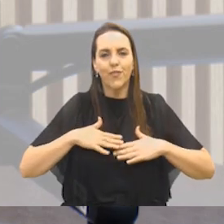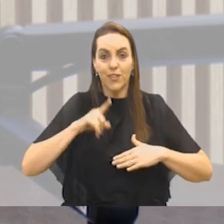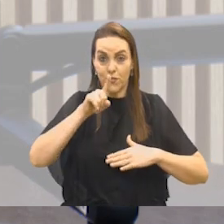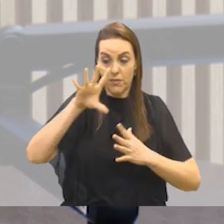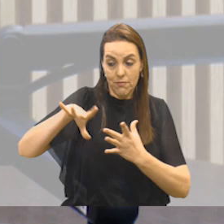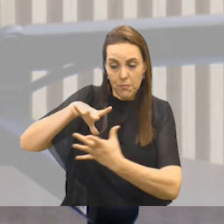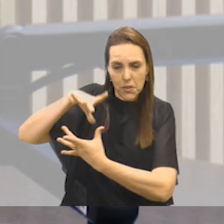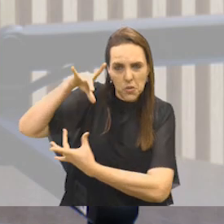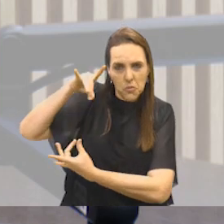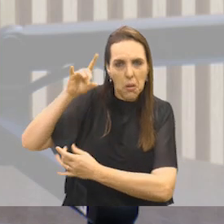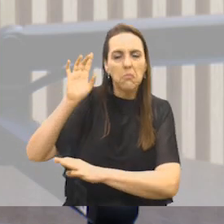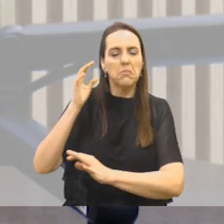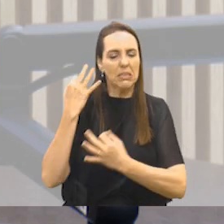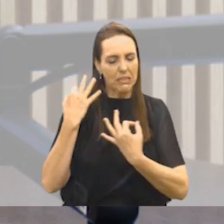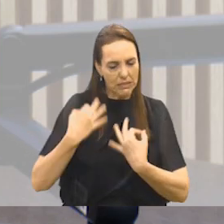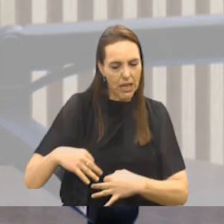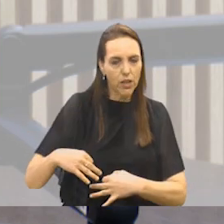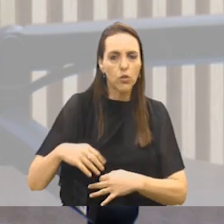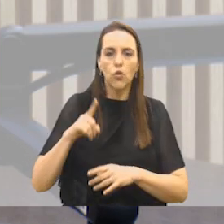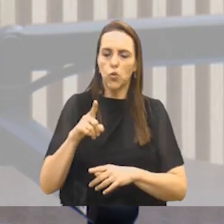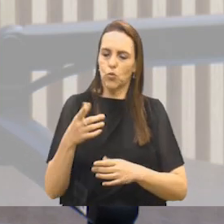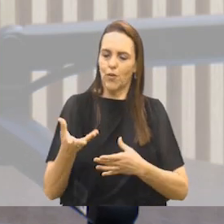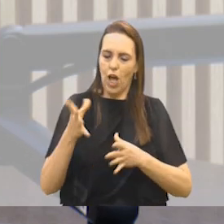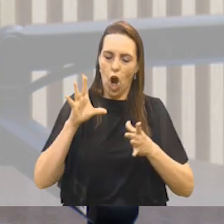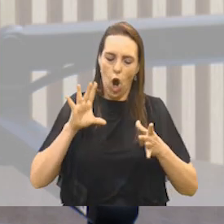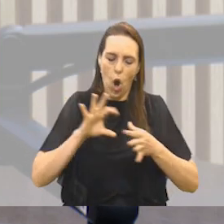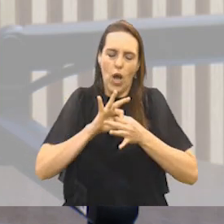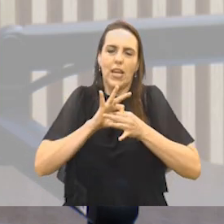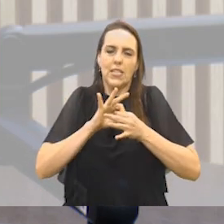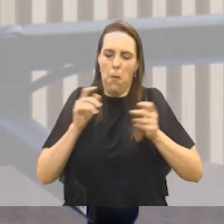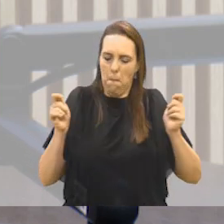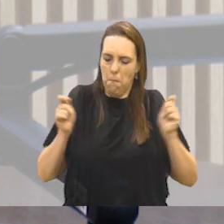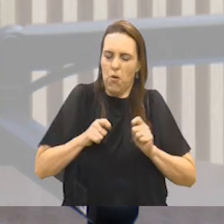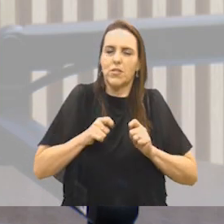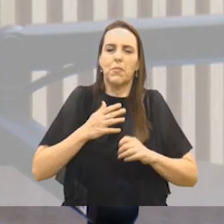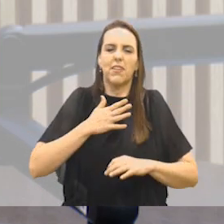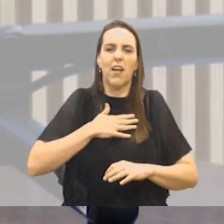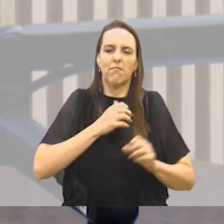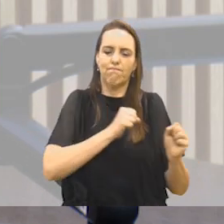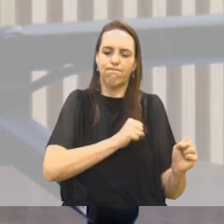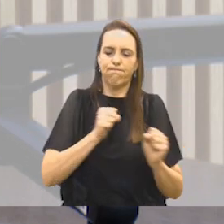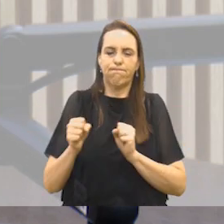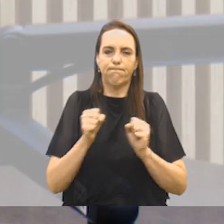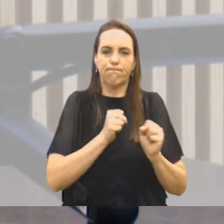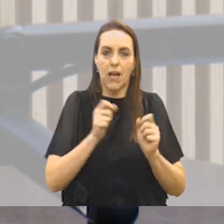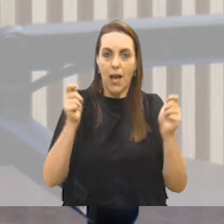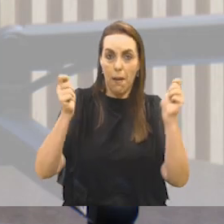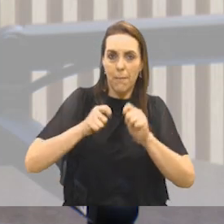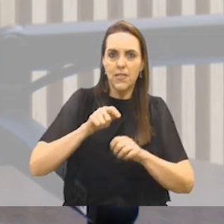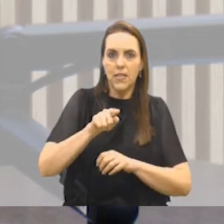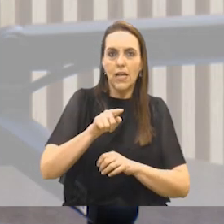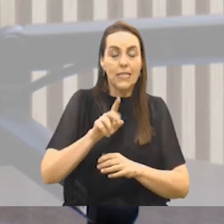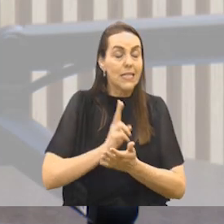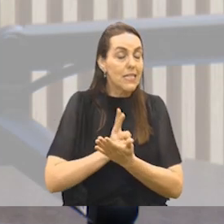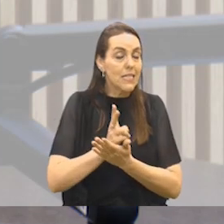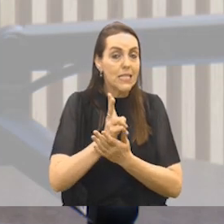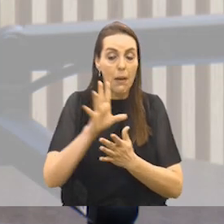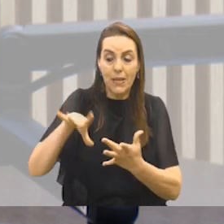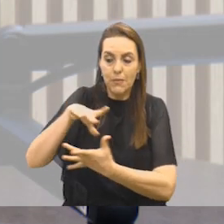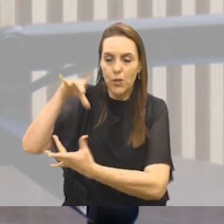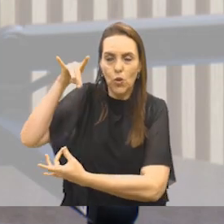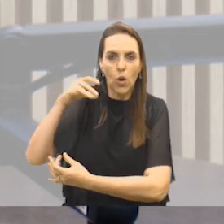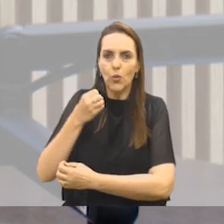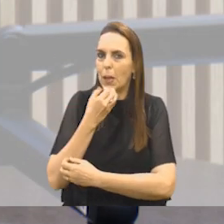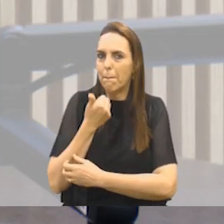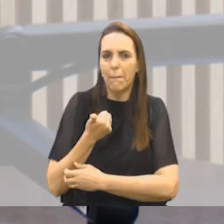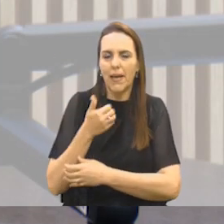espiritualidade em dia, você está conectado com a tua verdadeira potência, com a tua verdadeira capacidade. Porque todas as vezes em que a gente